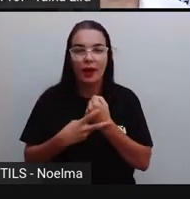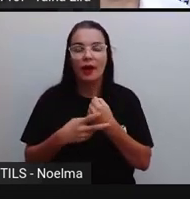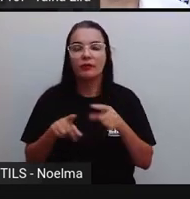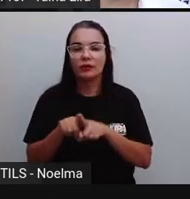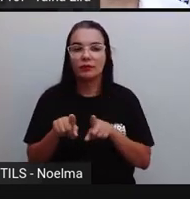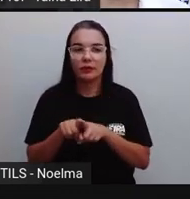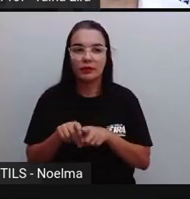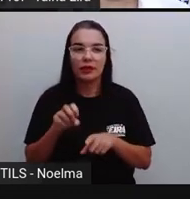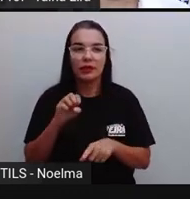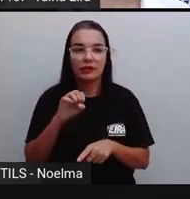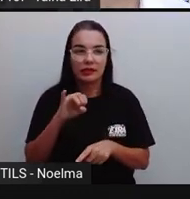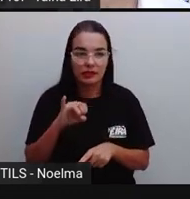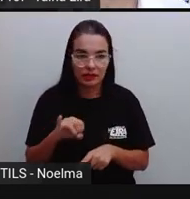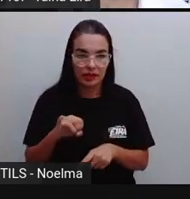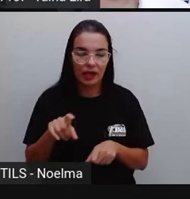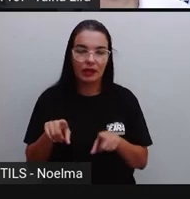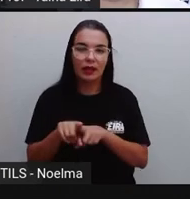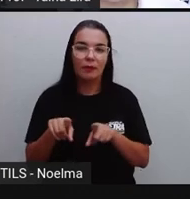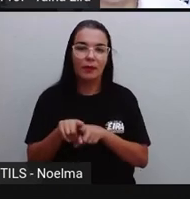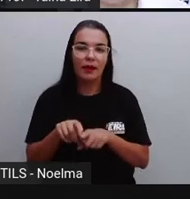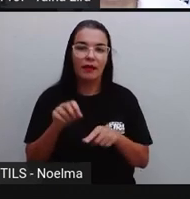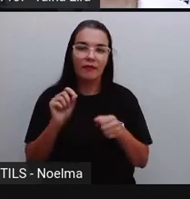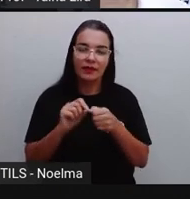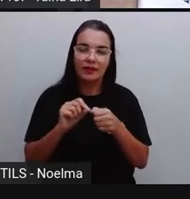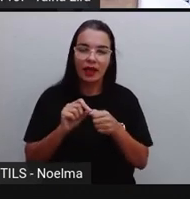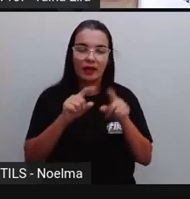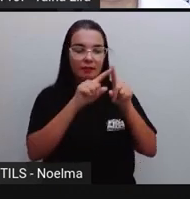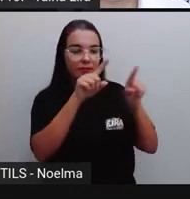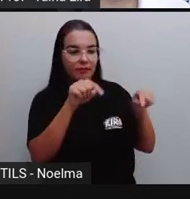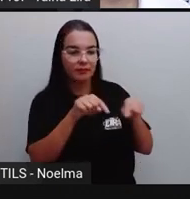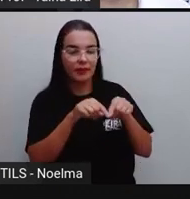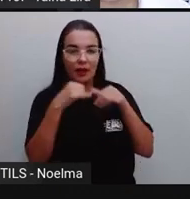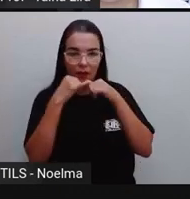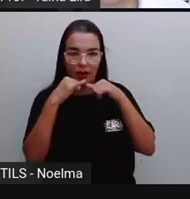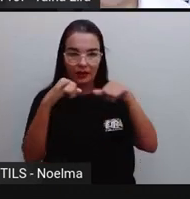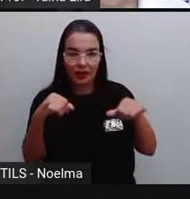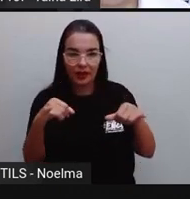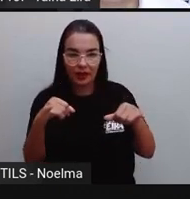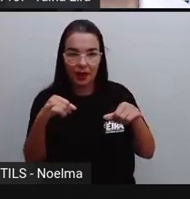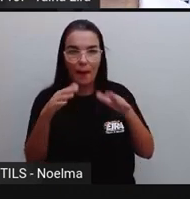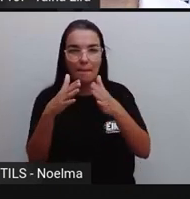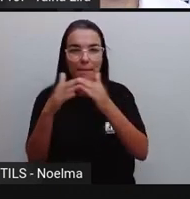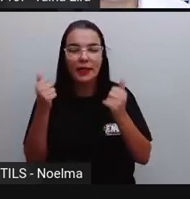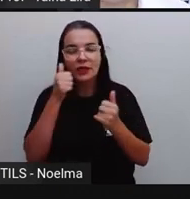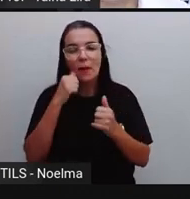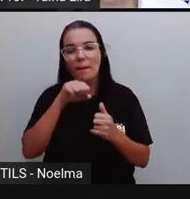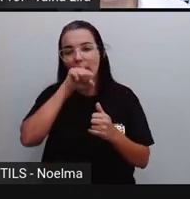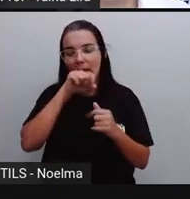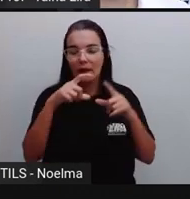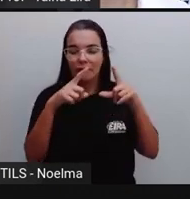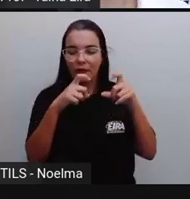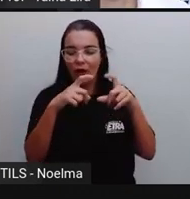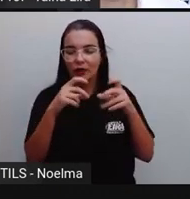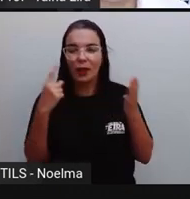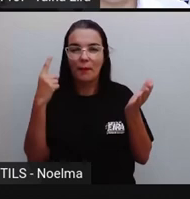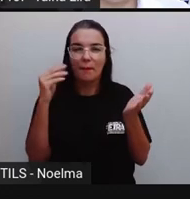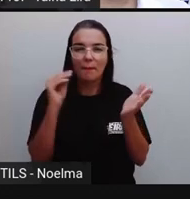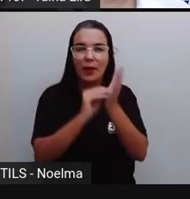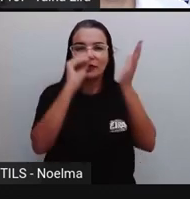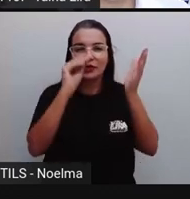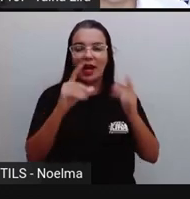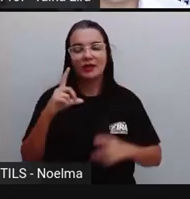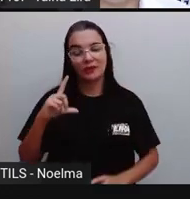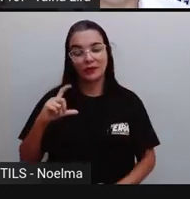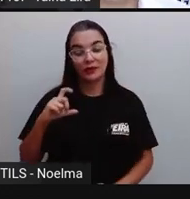quem produzir aí o cartaz, pede ao papai e à mamãe para tirar uma foto, postar lá no